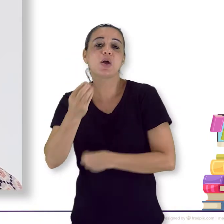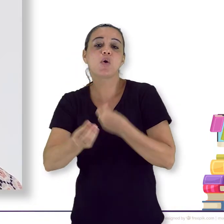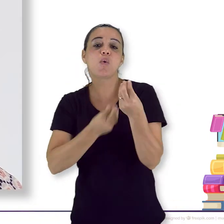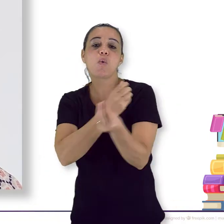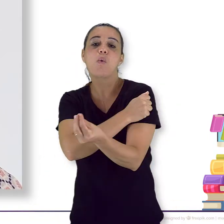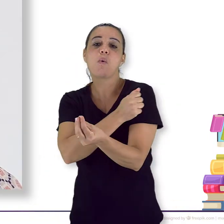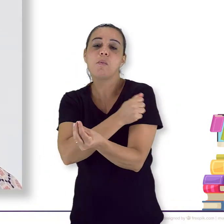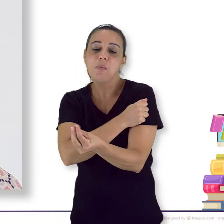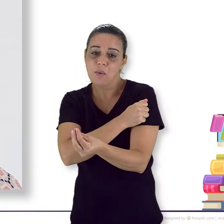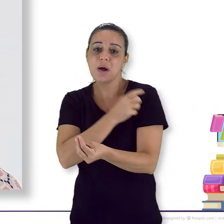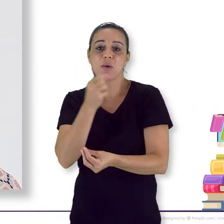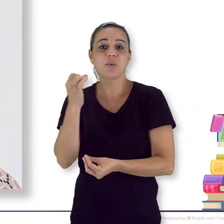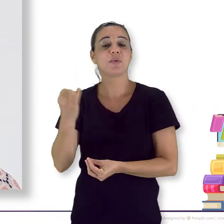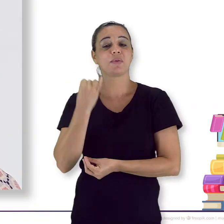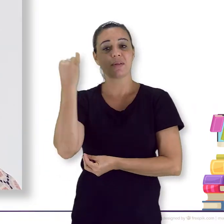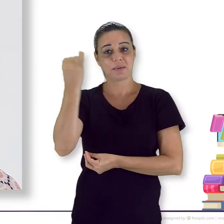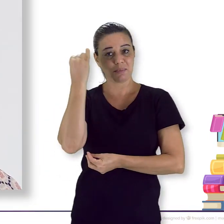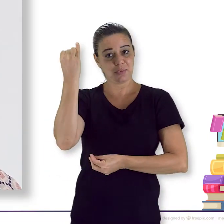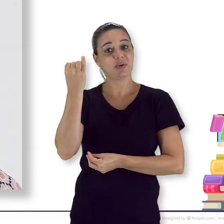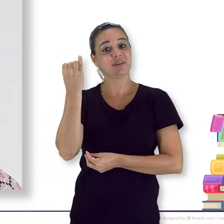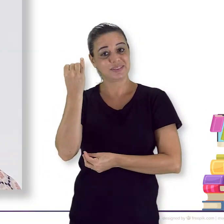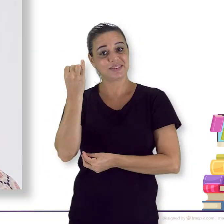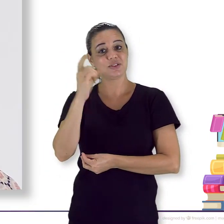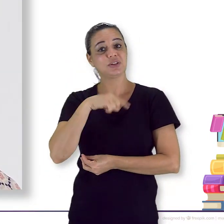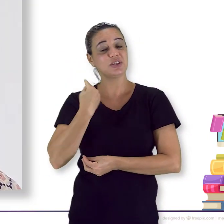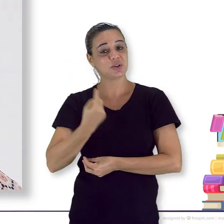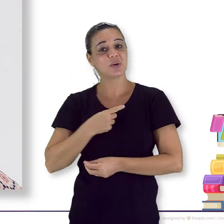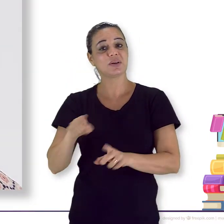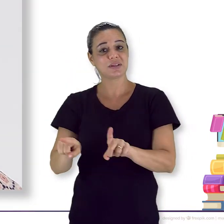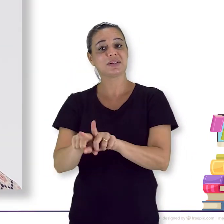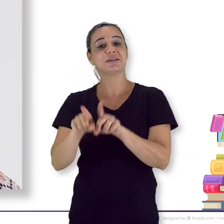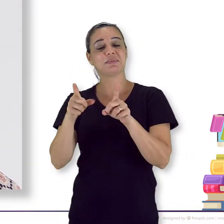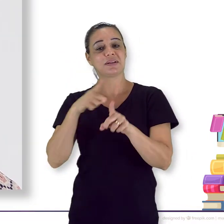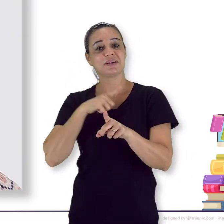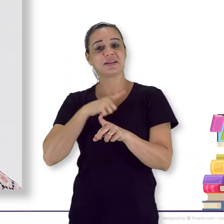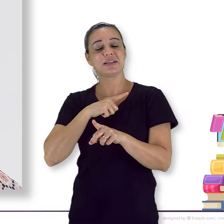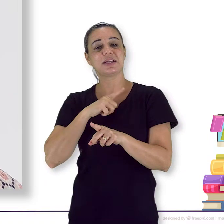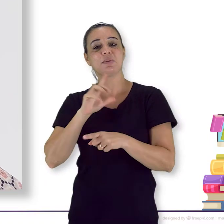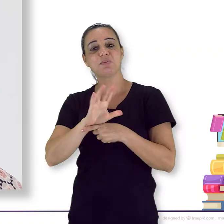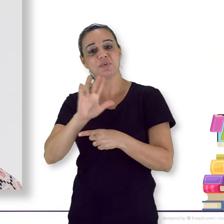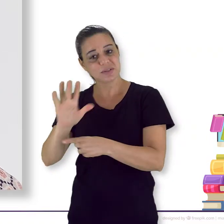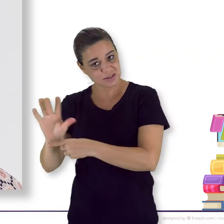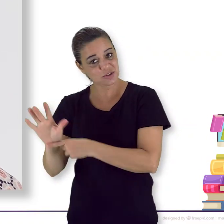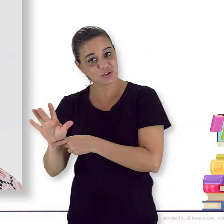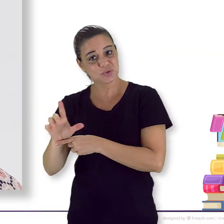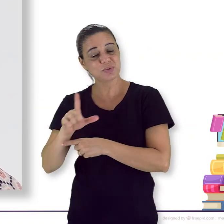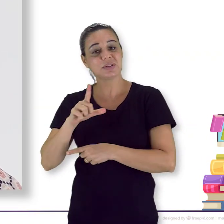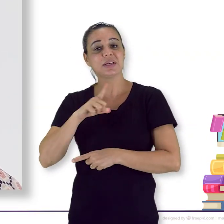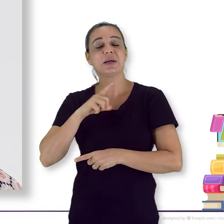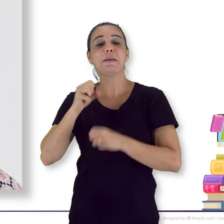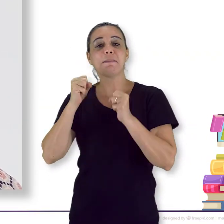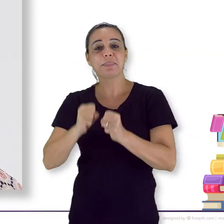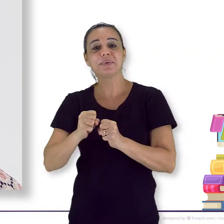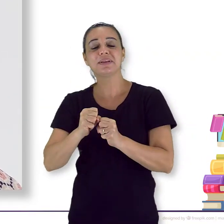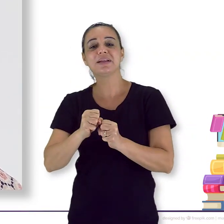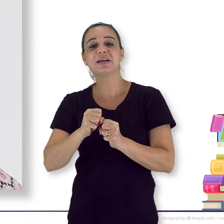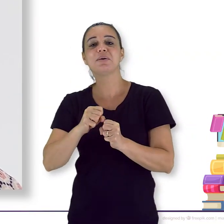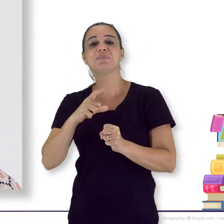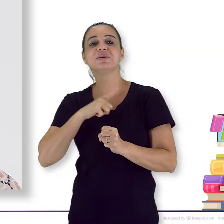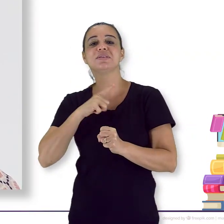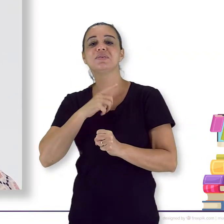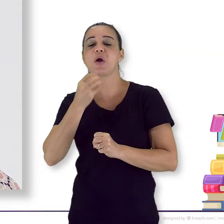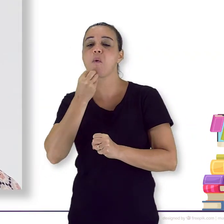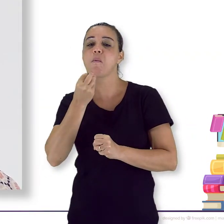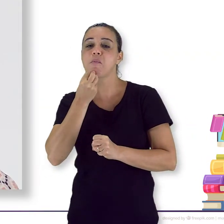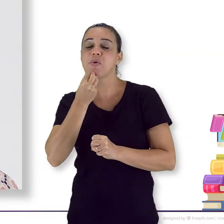origem, o que ele entende por relevante, isso tudo acaba auxiliando a gente a criar momentos mais